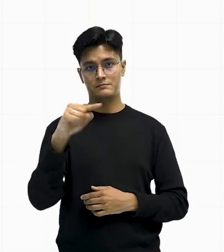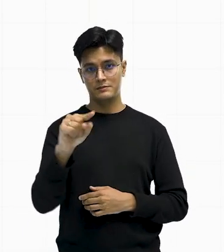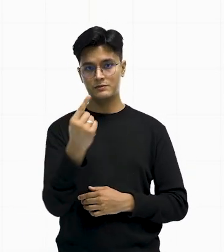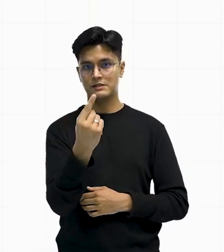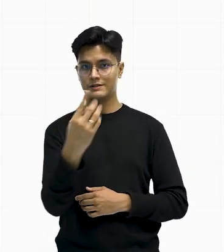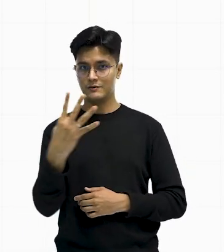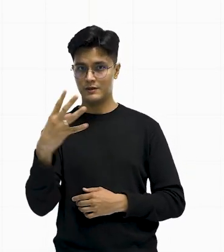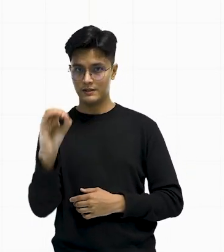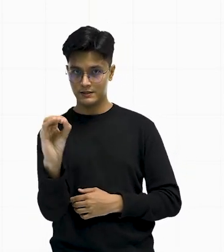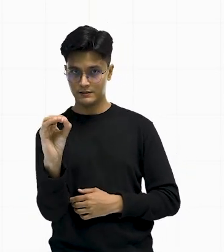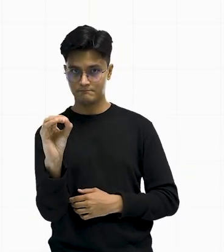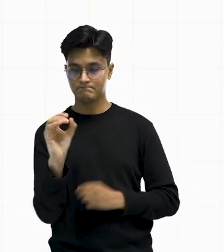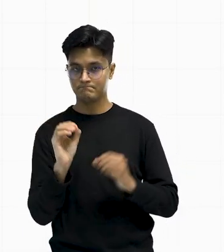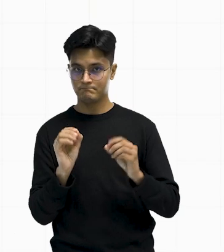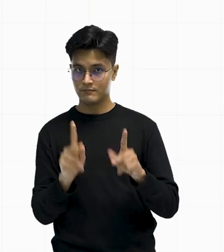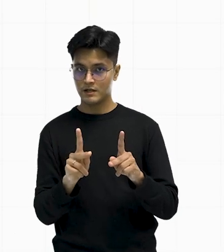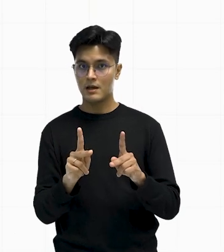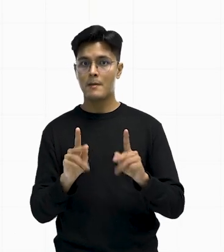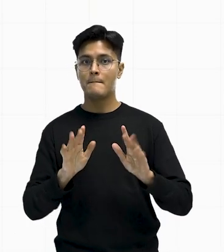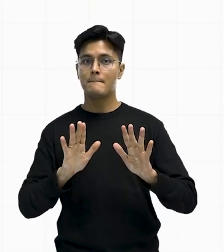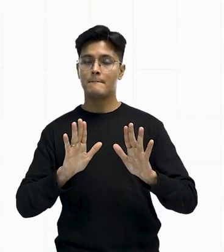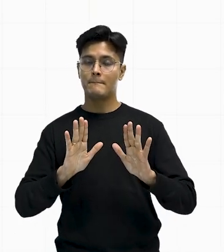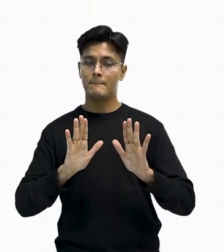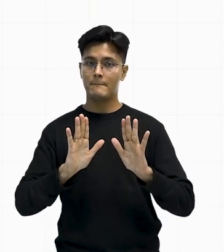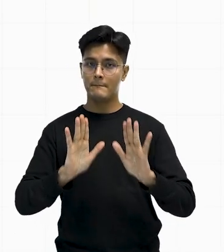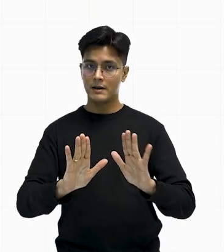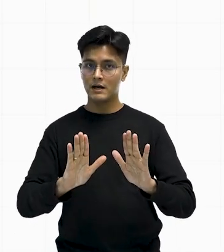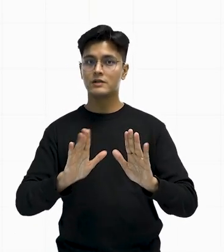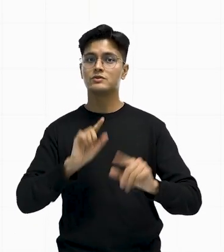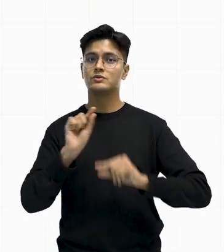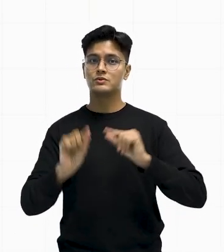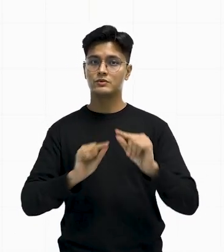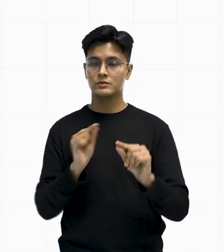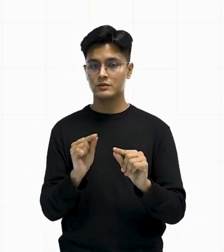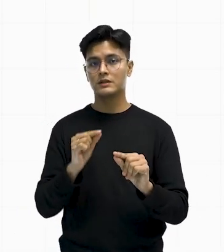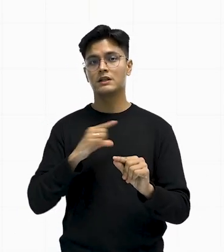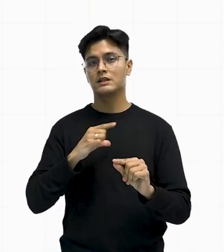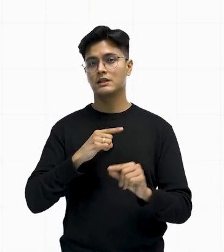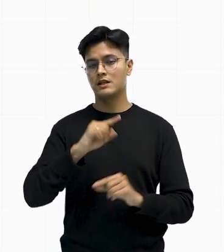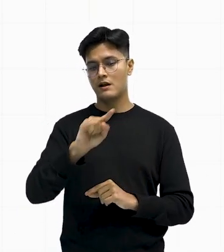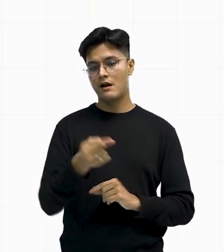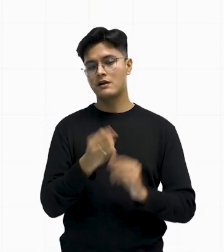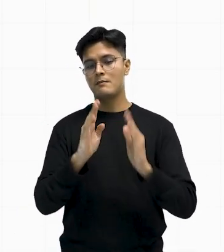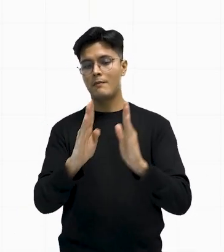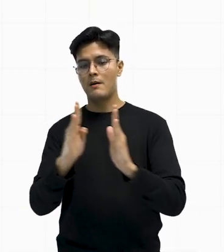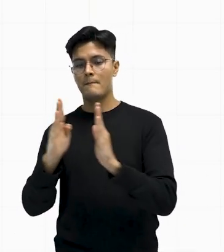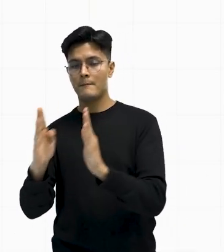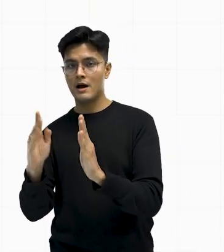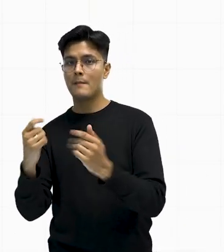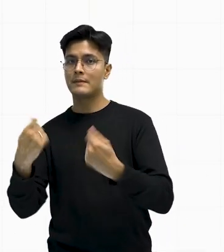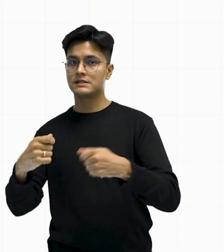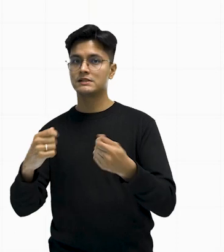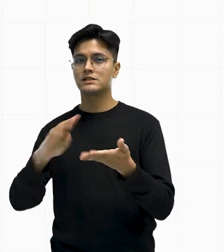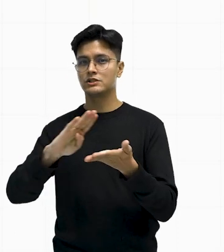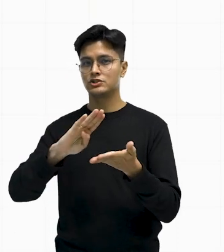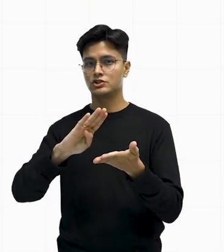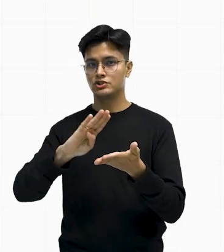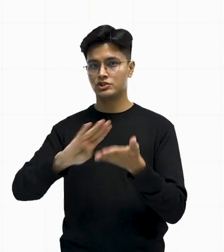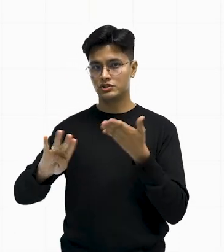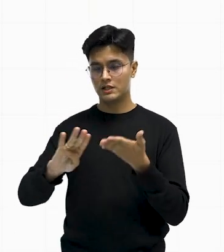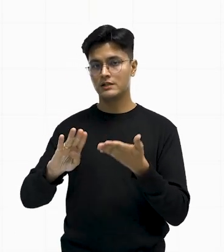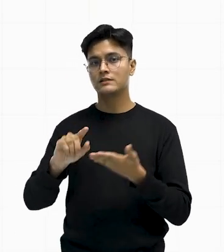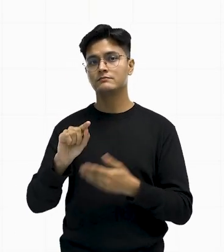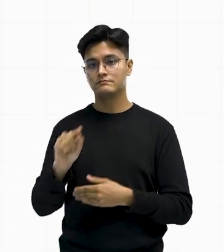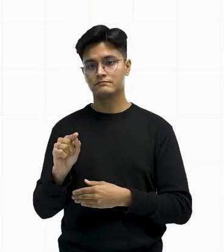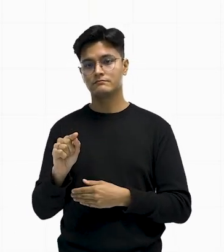3.140, tá bom? Mas nós temos que tirar as duas casas decimais correndo essas duas casas,